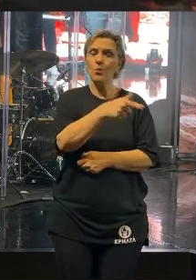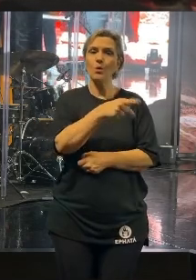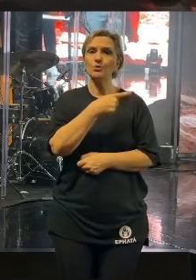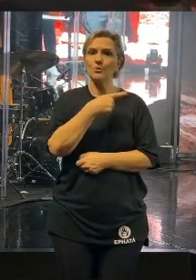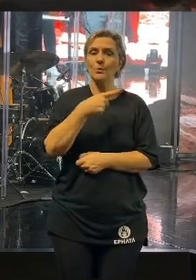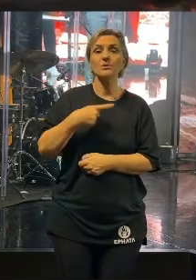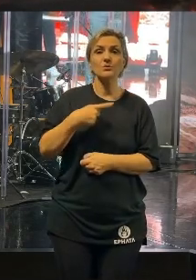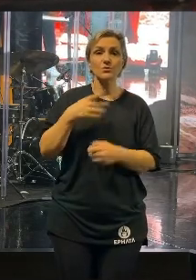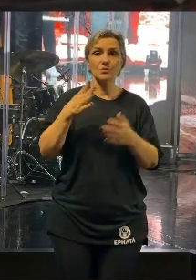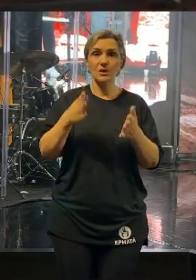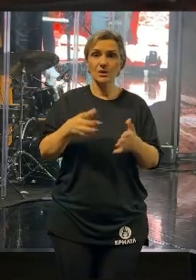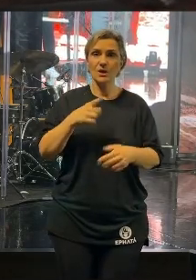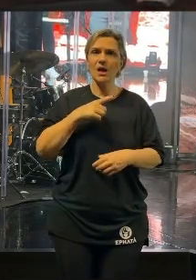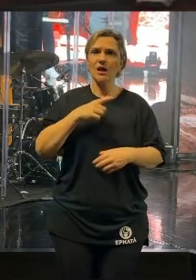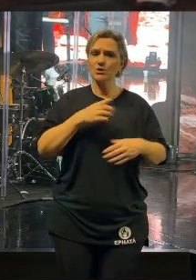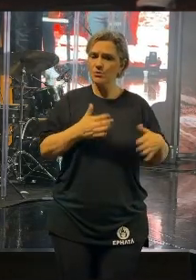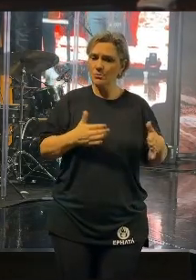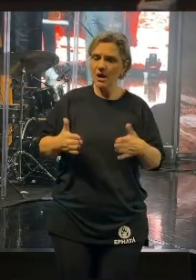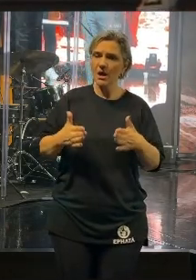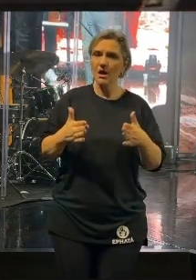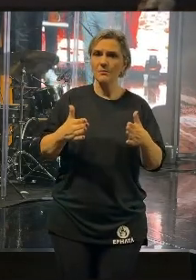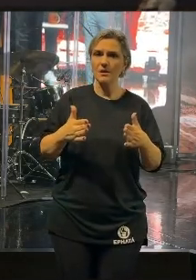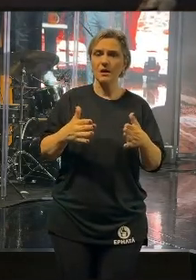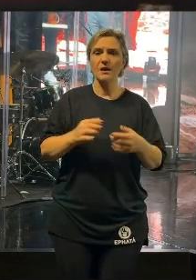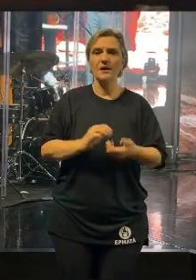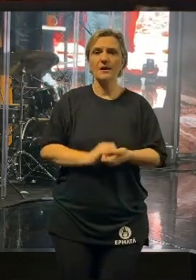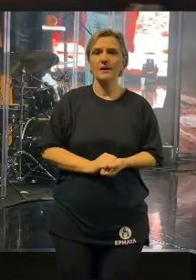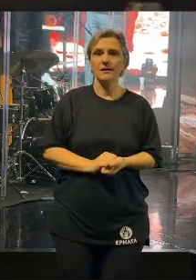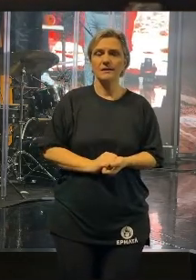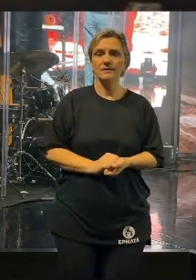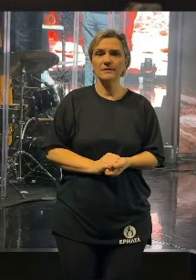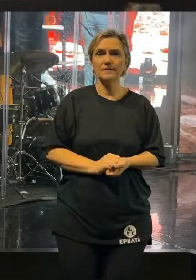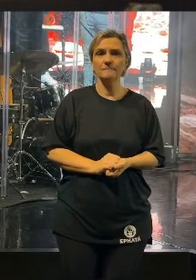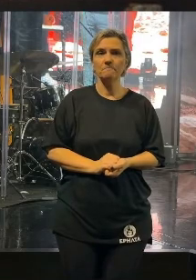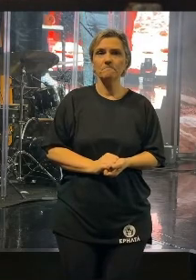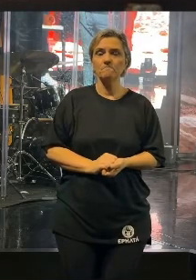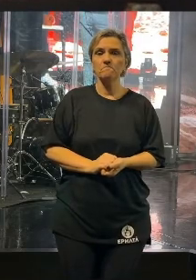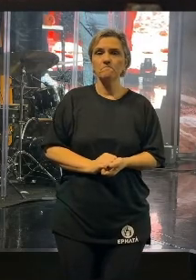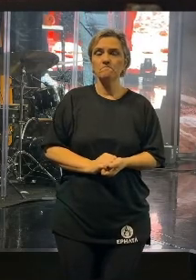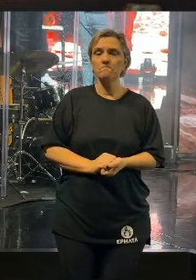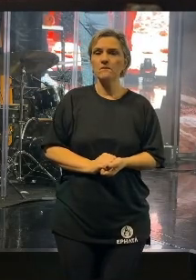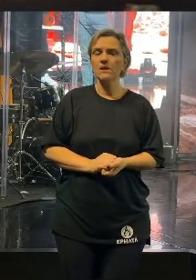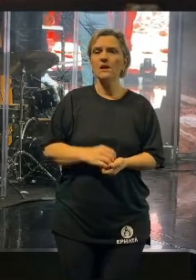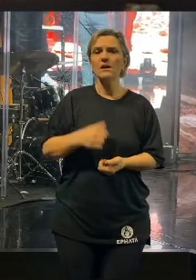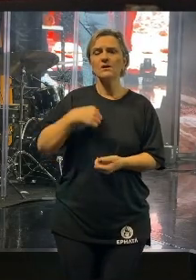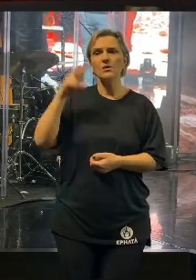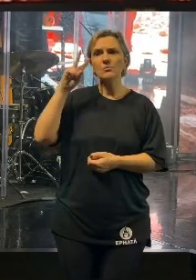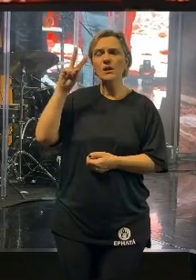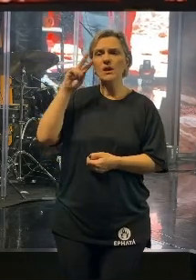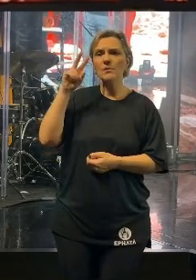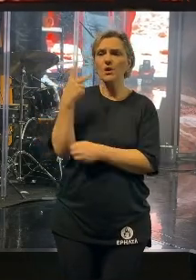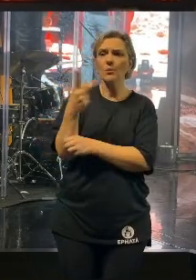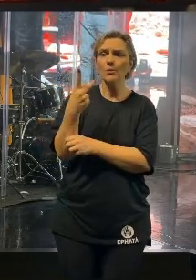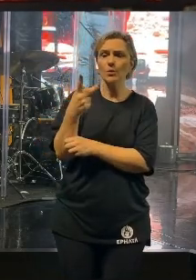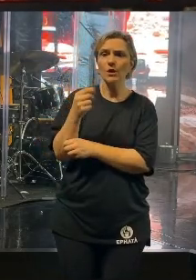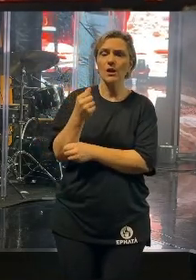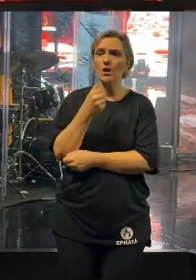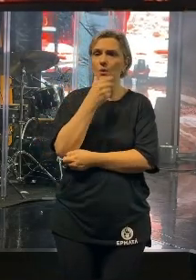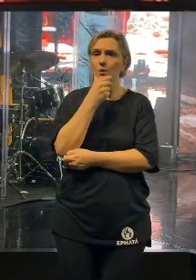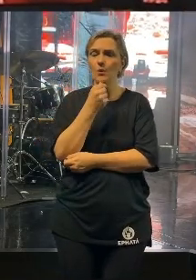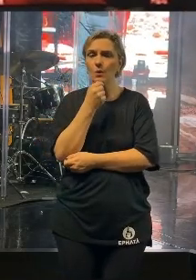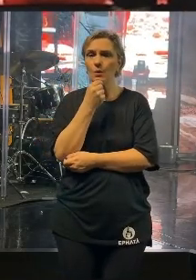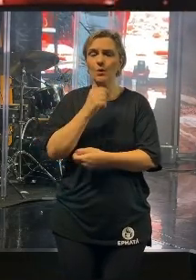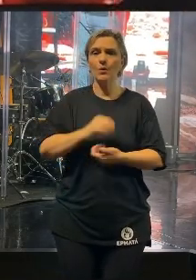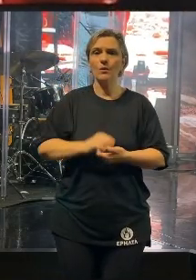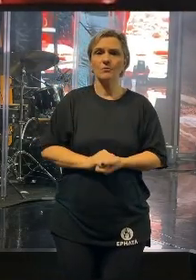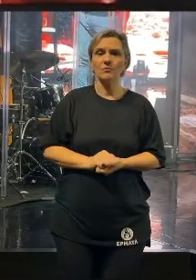que já tinha uma certa jornada. O que eu tenho de idade ele já tinha de pastor. E eu me lembro de ter procurado esse homem depois de muito tentar. É